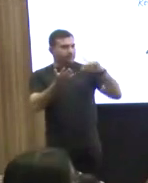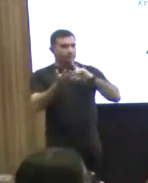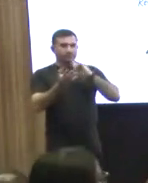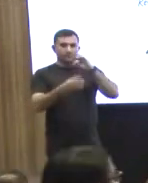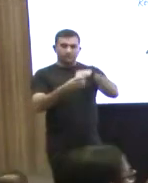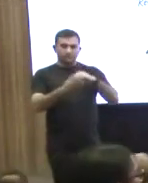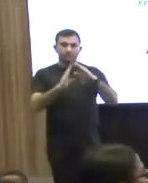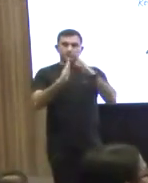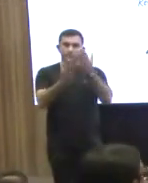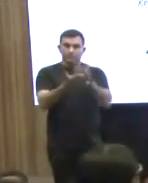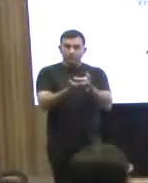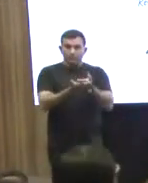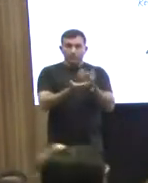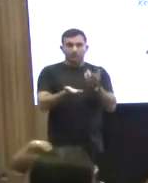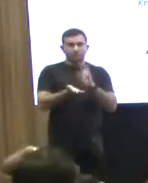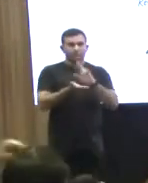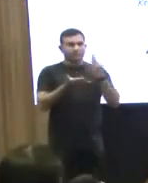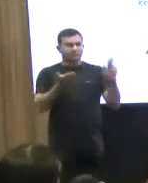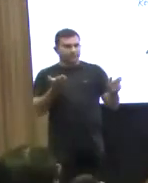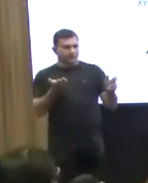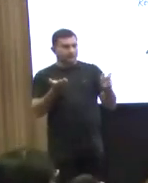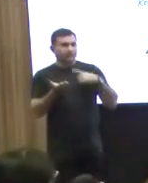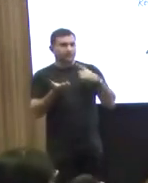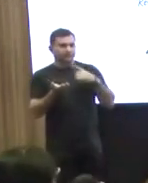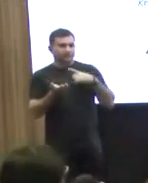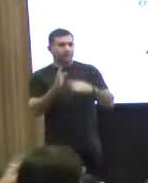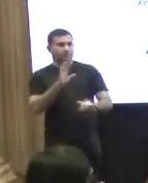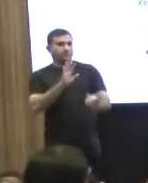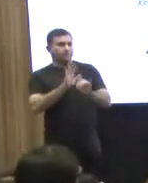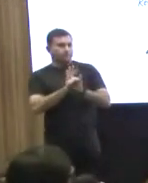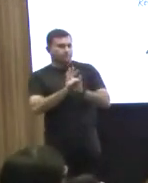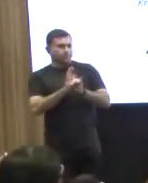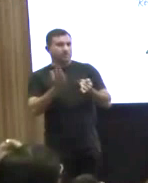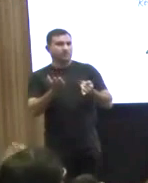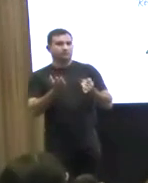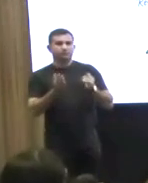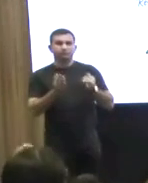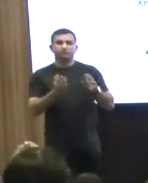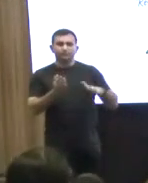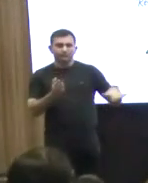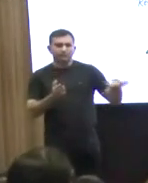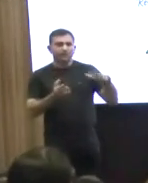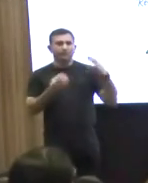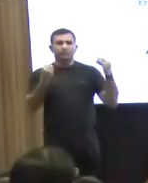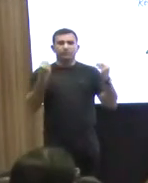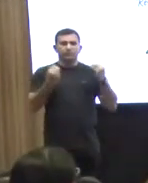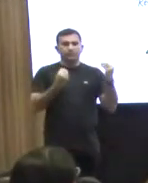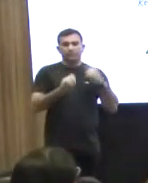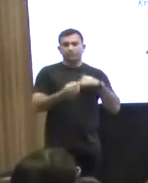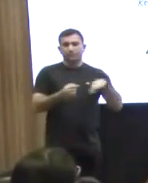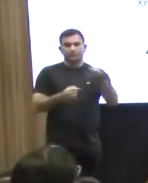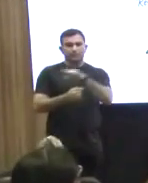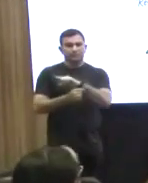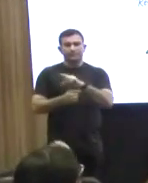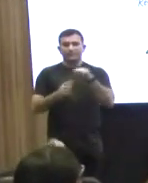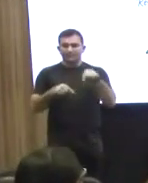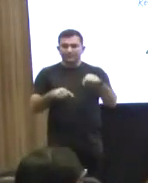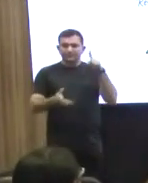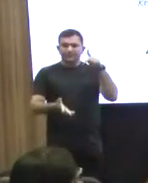com as diferenças que estão na escola, as identidades, os territórios. Como fazer para que isso realmente